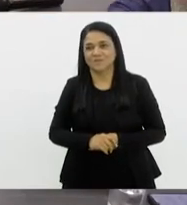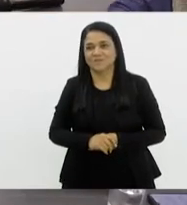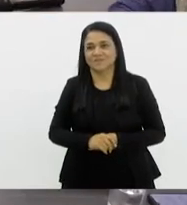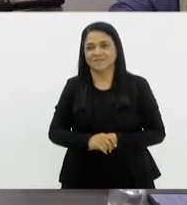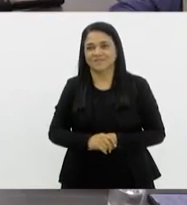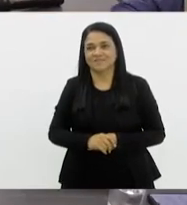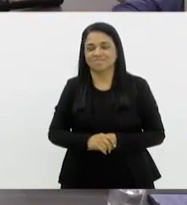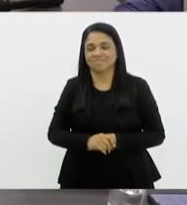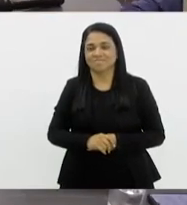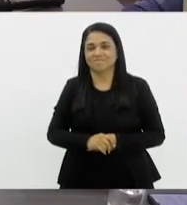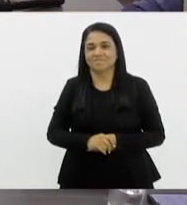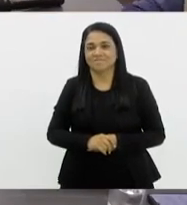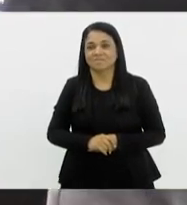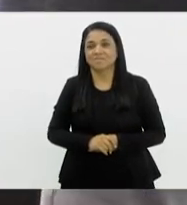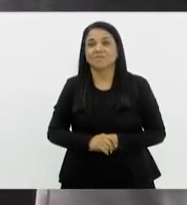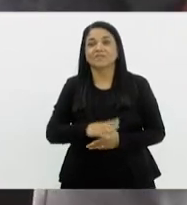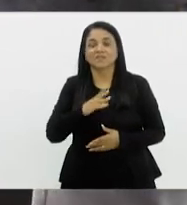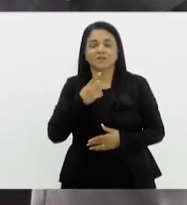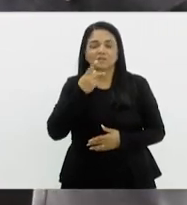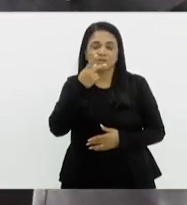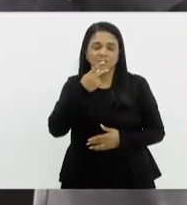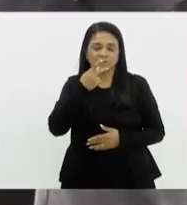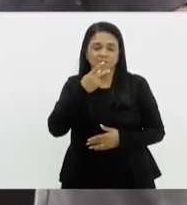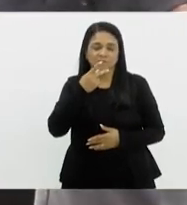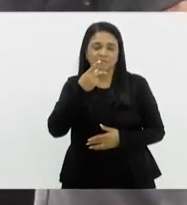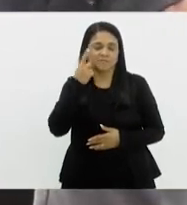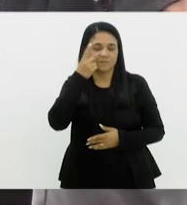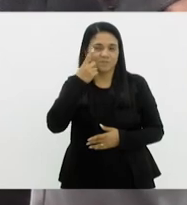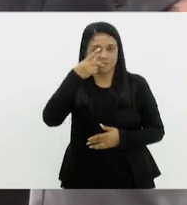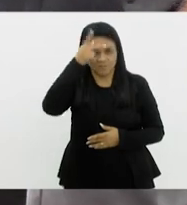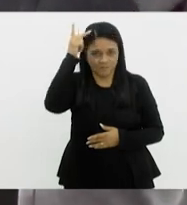Luiz Paulo. Eu gostaria de que Vossa Excelência